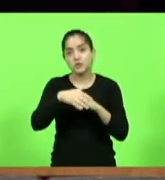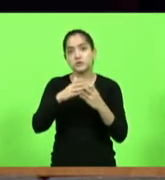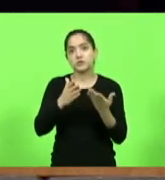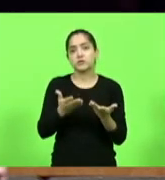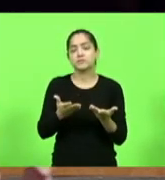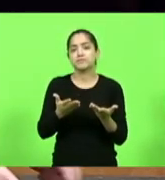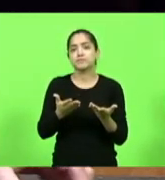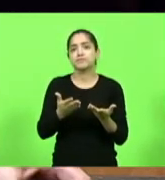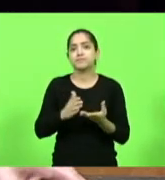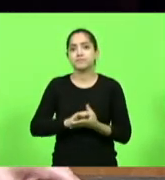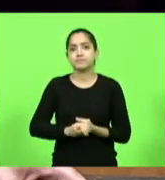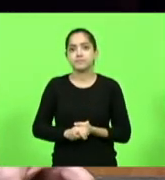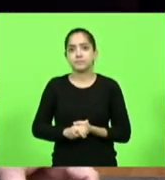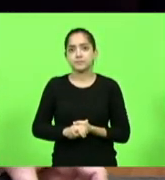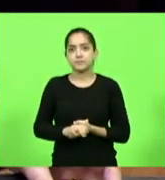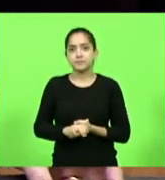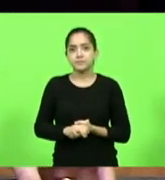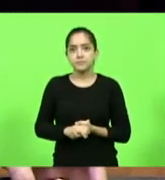mas